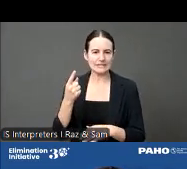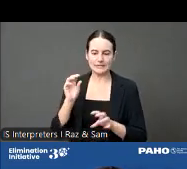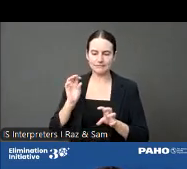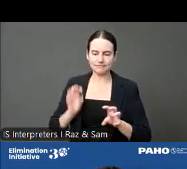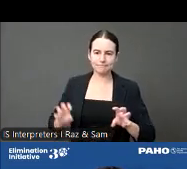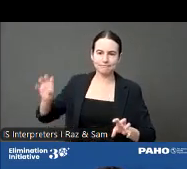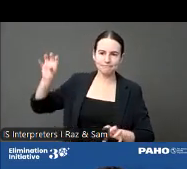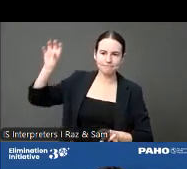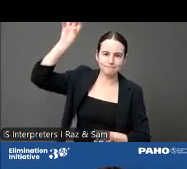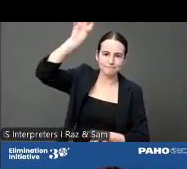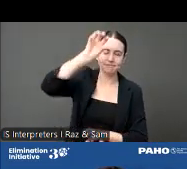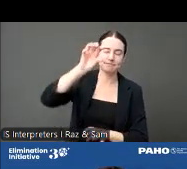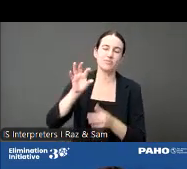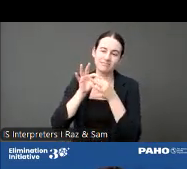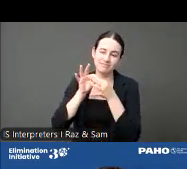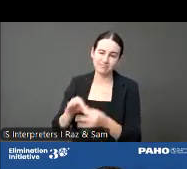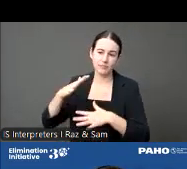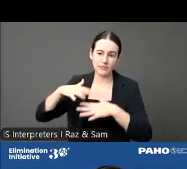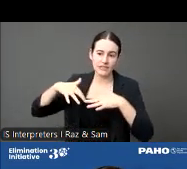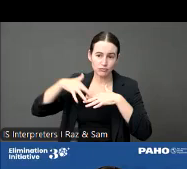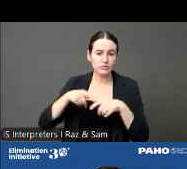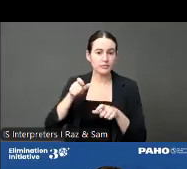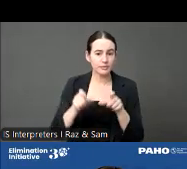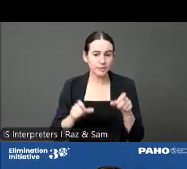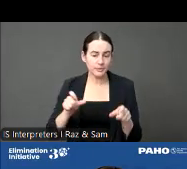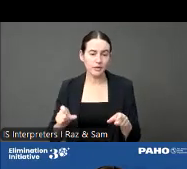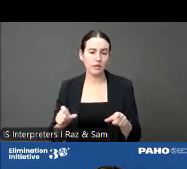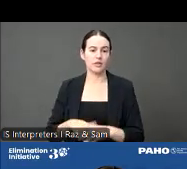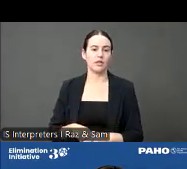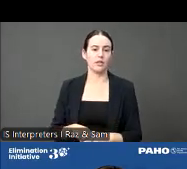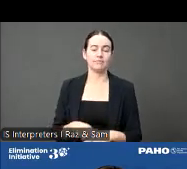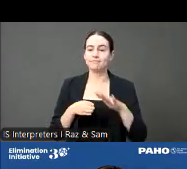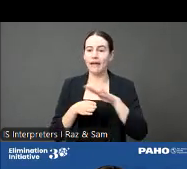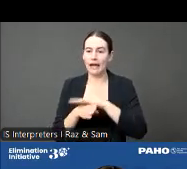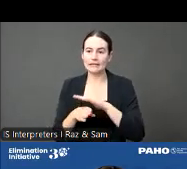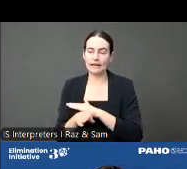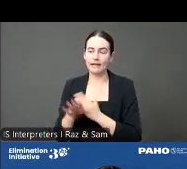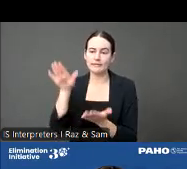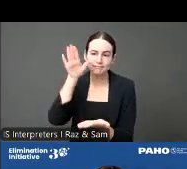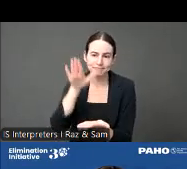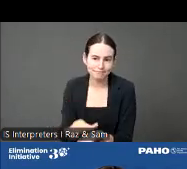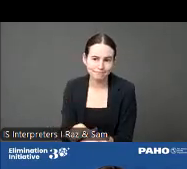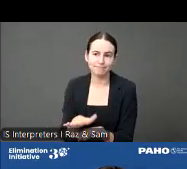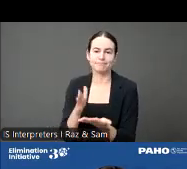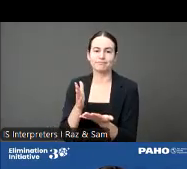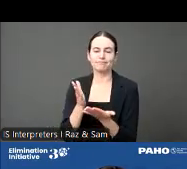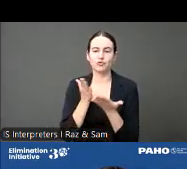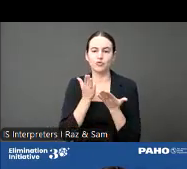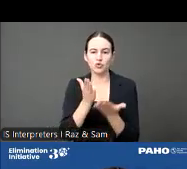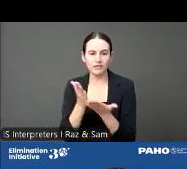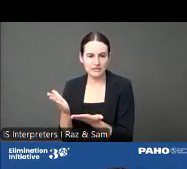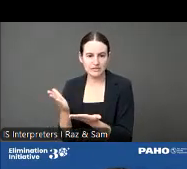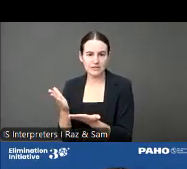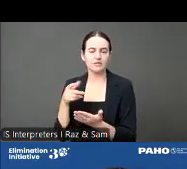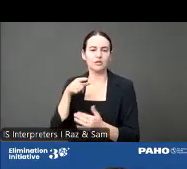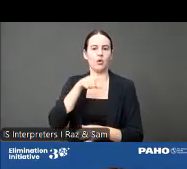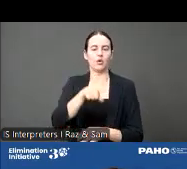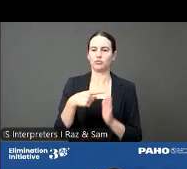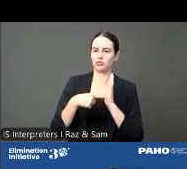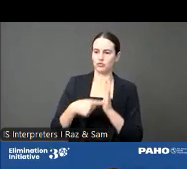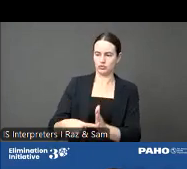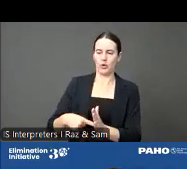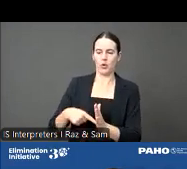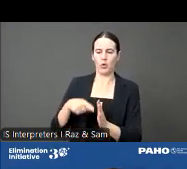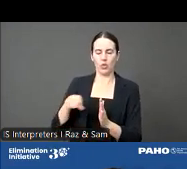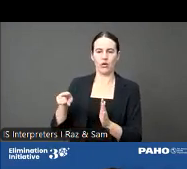indígenas com dificuldades de acesso aos serviços de saúde. Então, esta visualização de doenças infecciosas não atendidas nos ajuda a ver, por